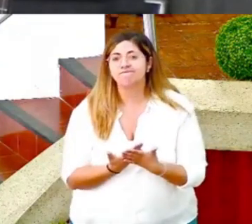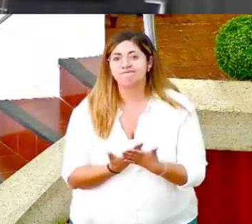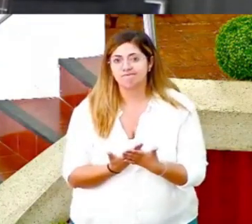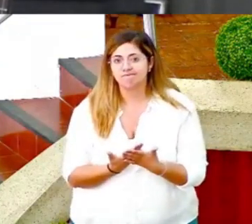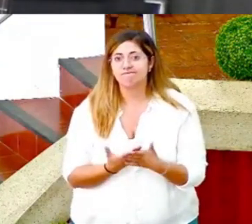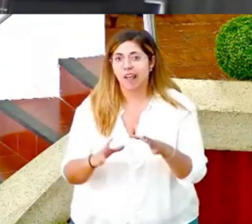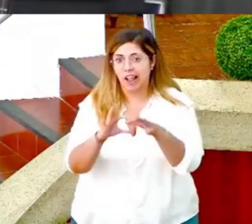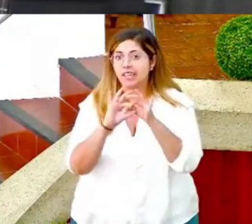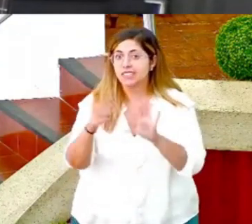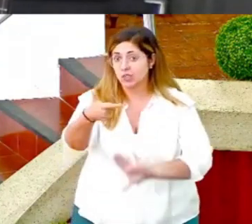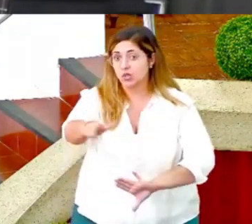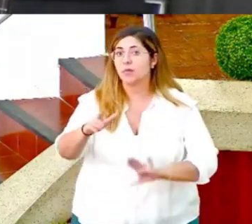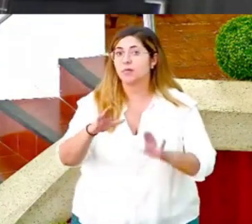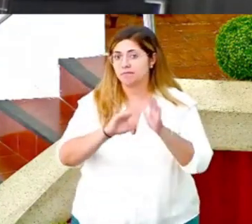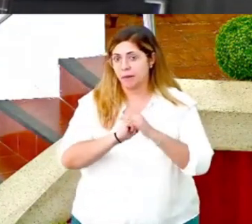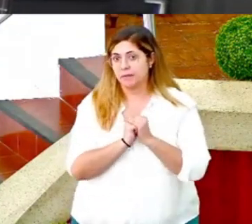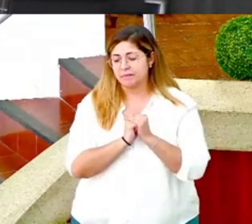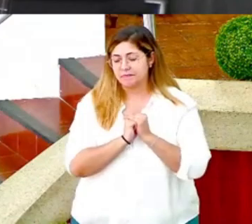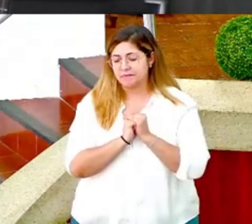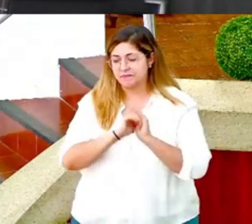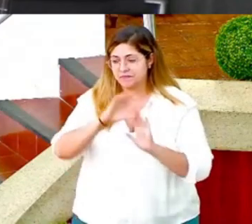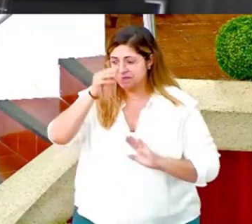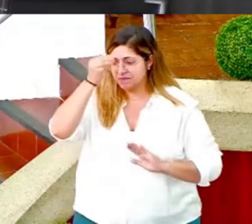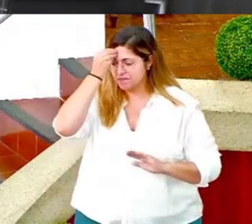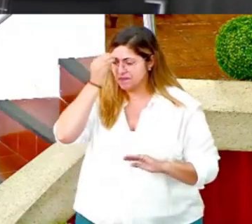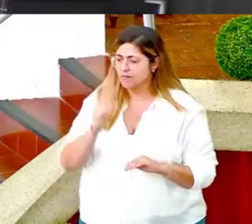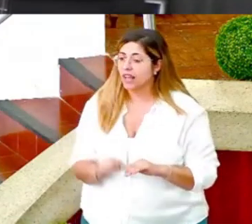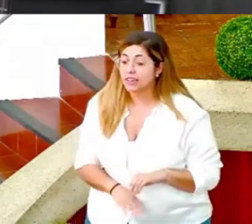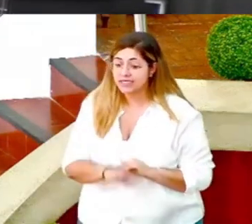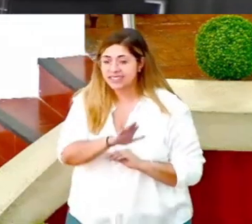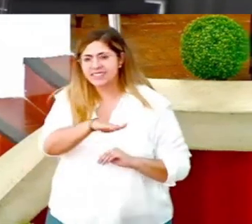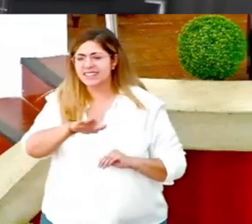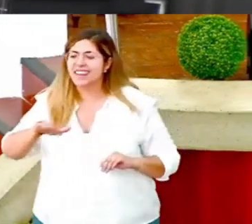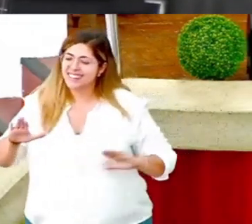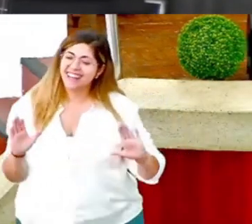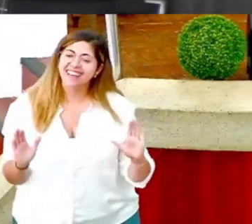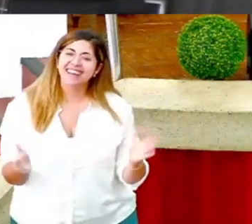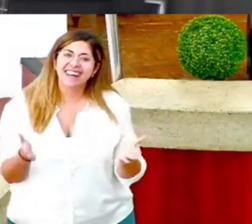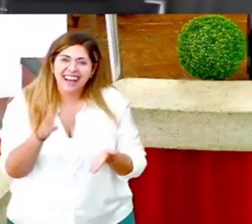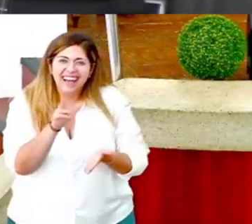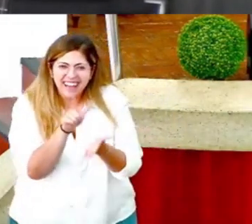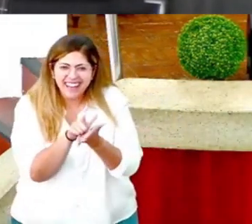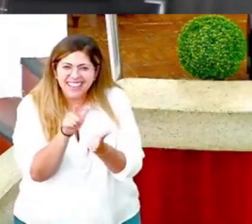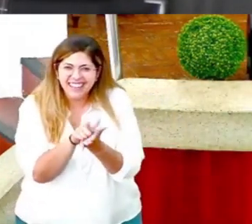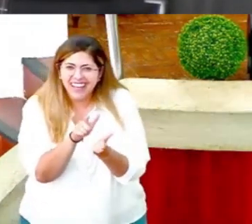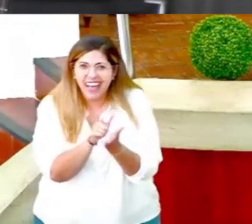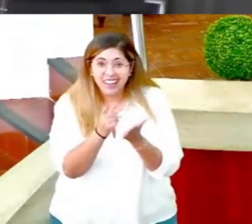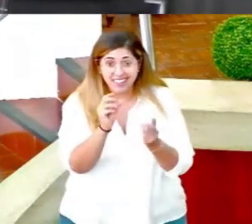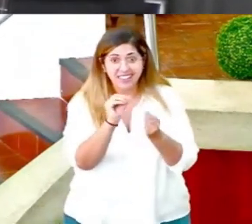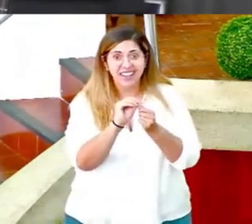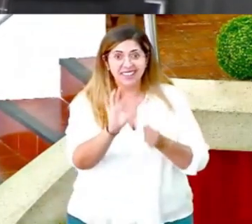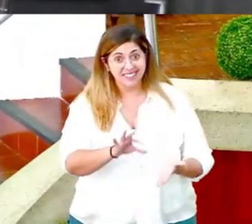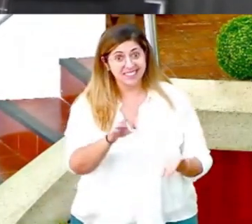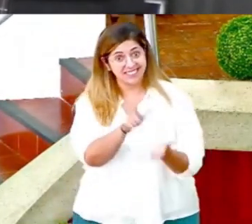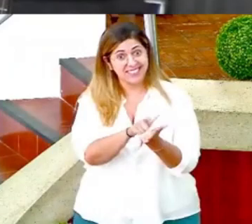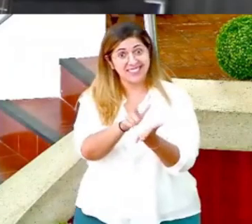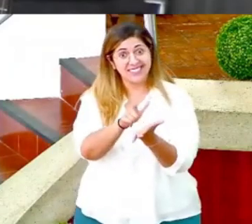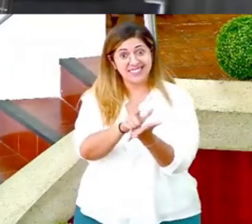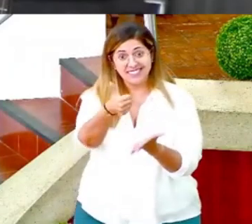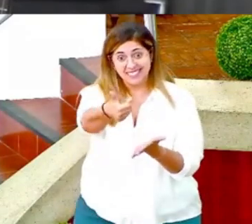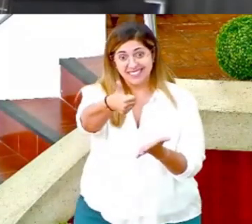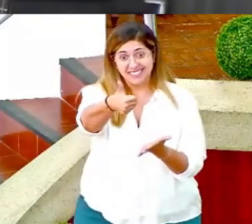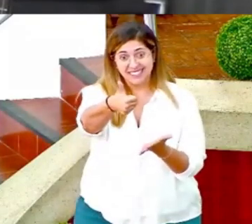aliança. Crianças, o pastor gostaria que vocês fizessem a seguinte ilustração. Estão com a prancheta?